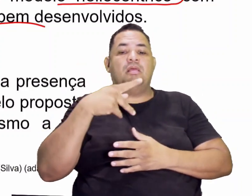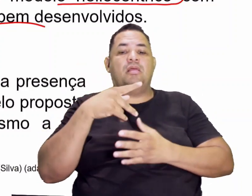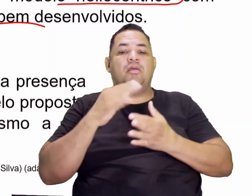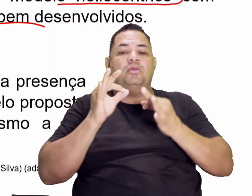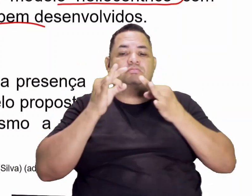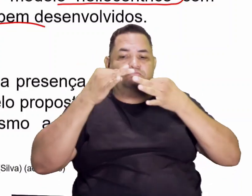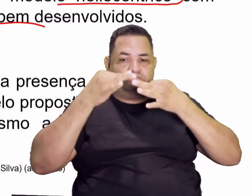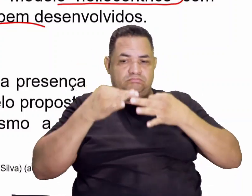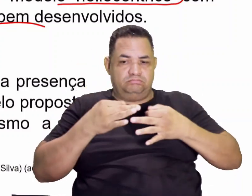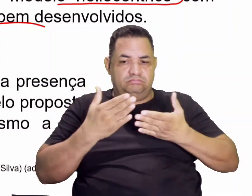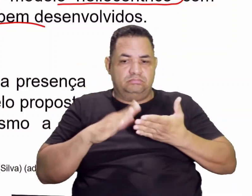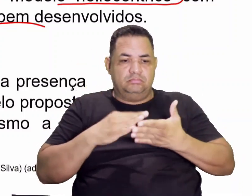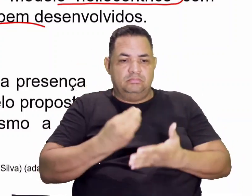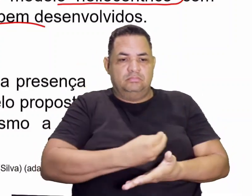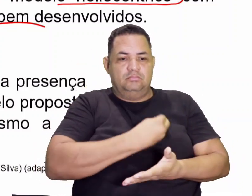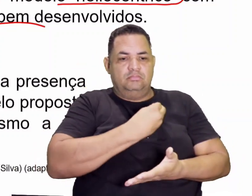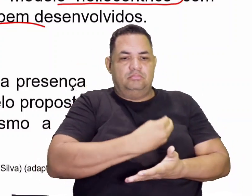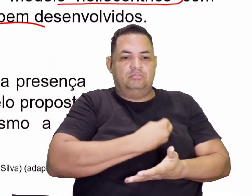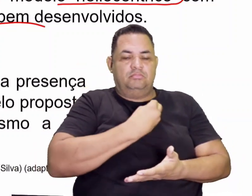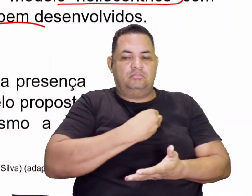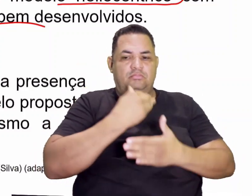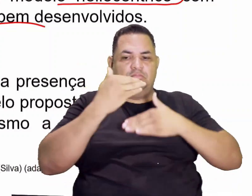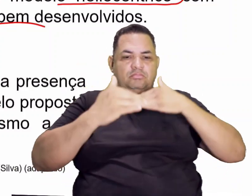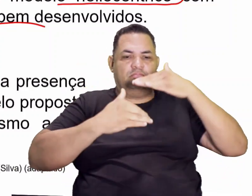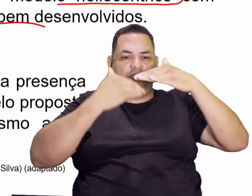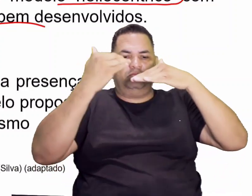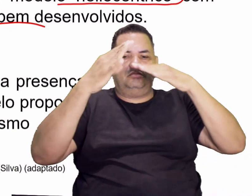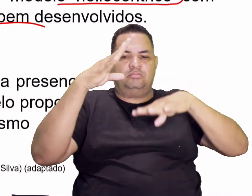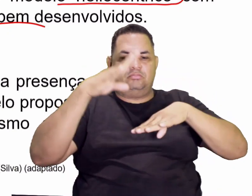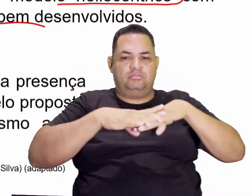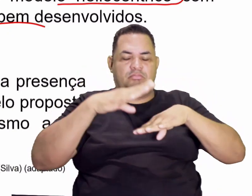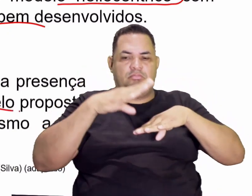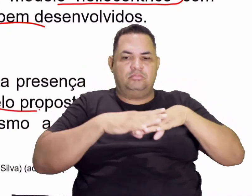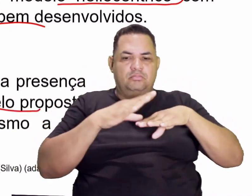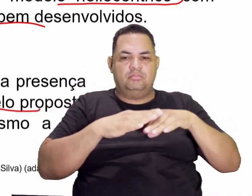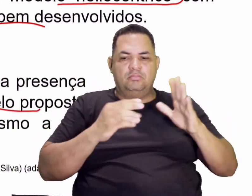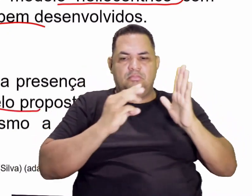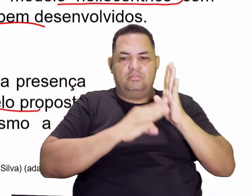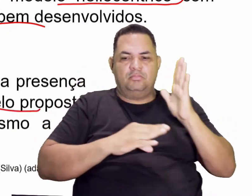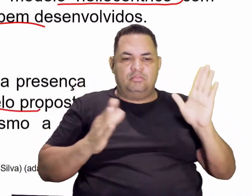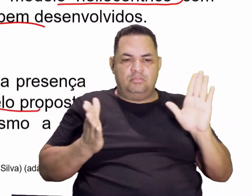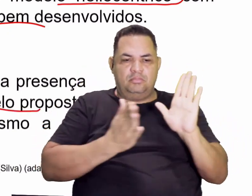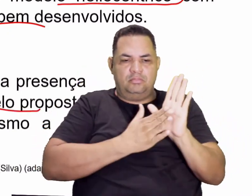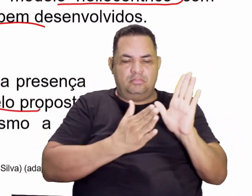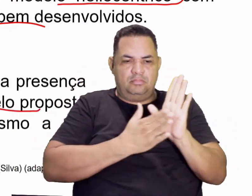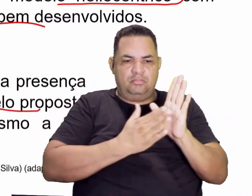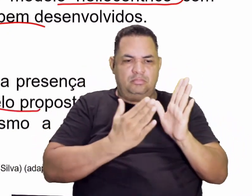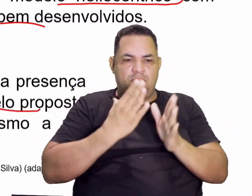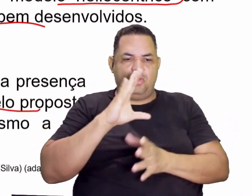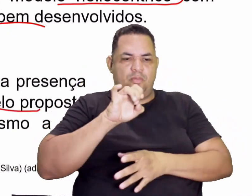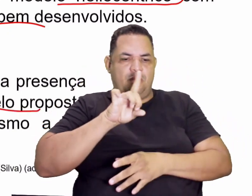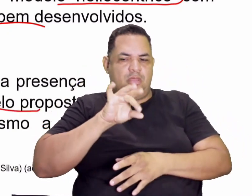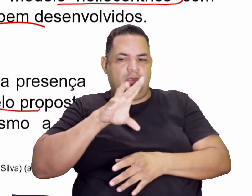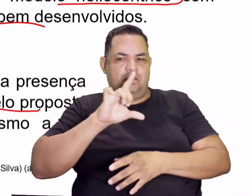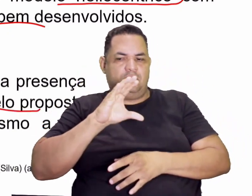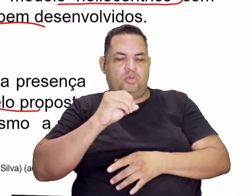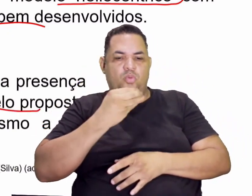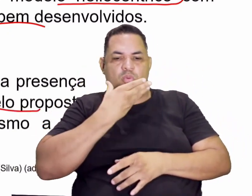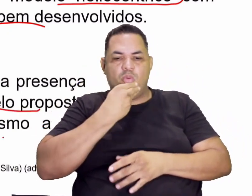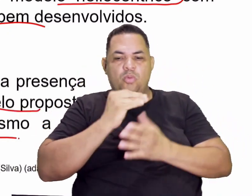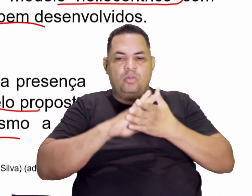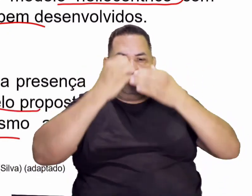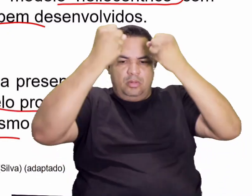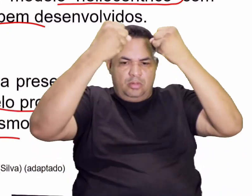é justamente a presença de desenvolvimento matemático no modelo proposto por Copérnico,